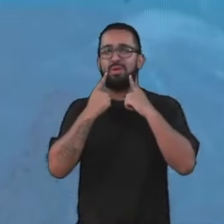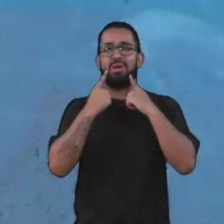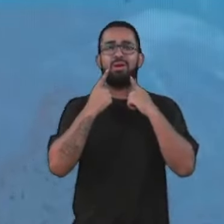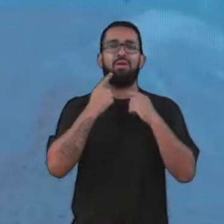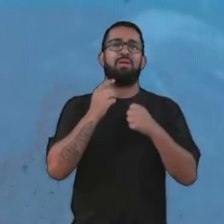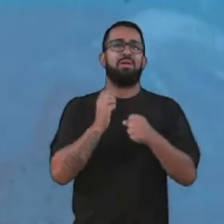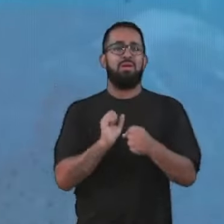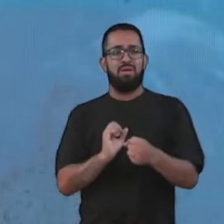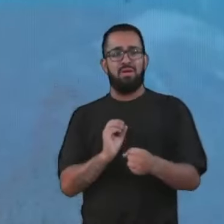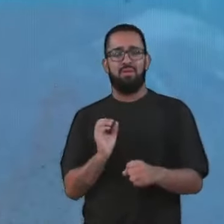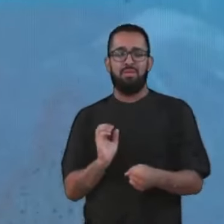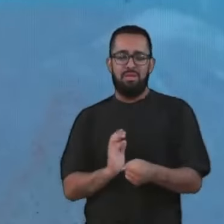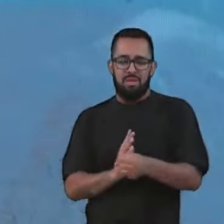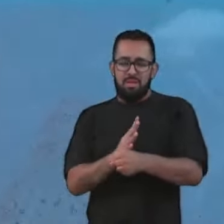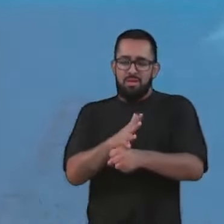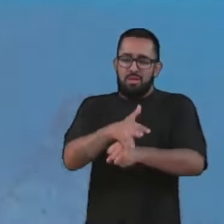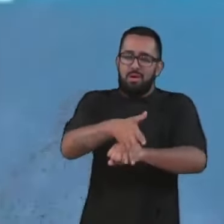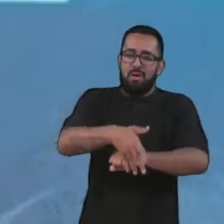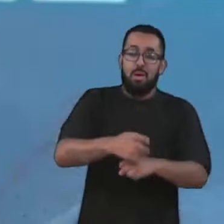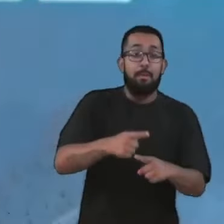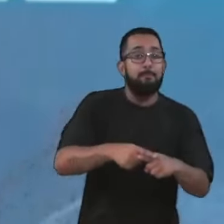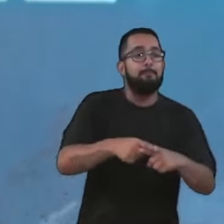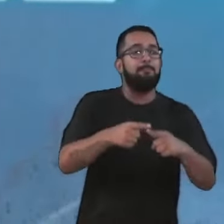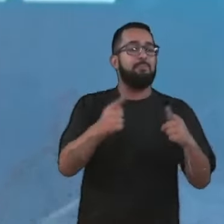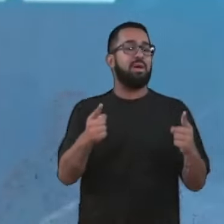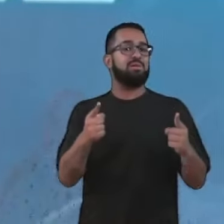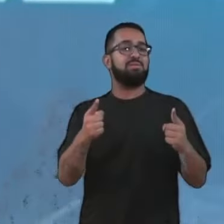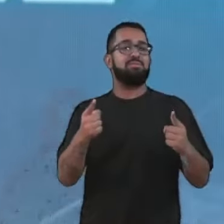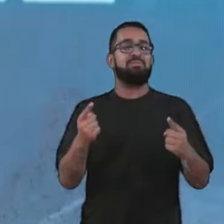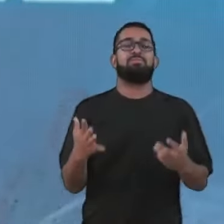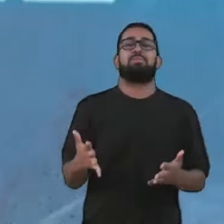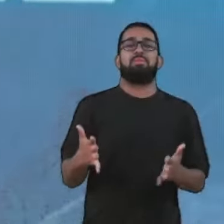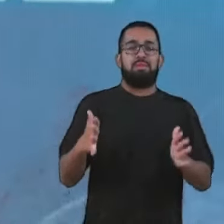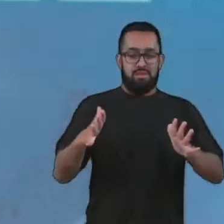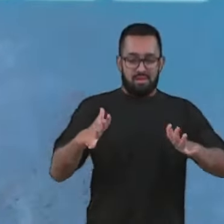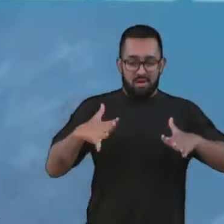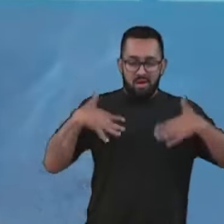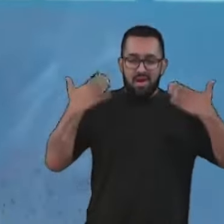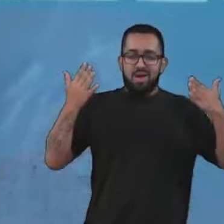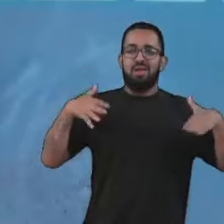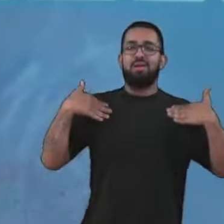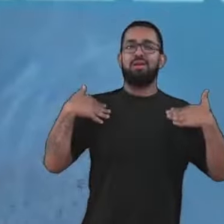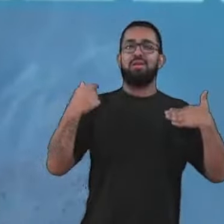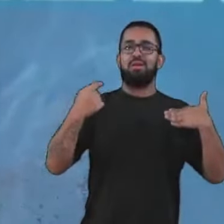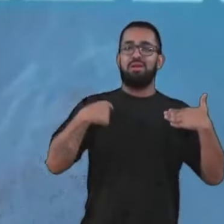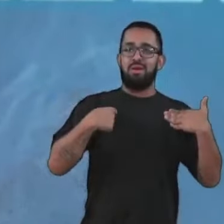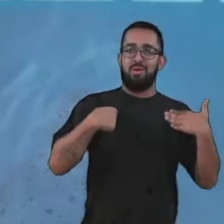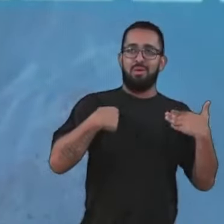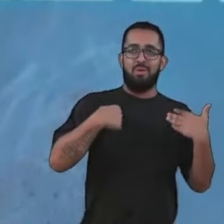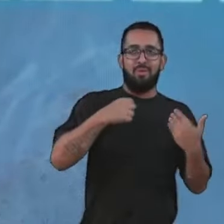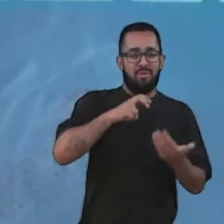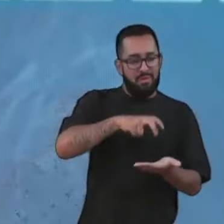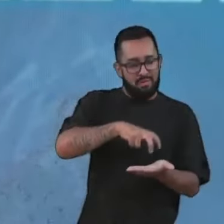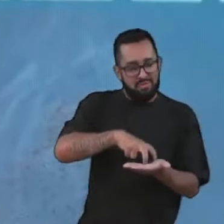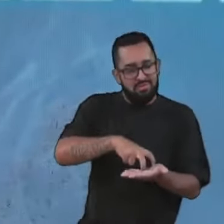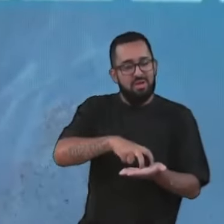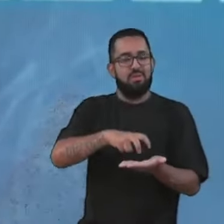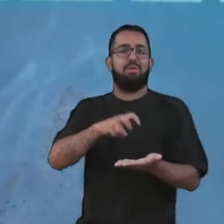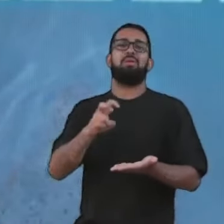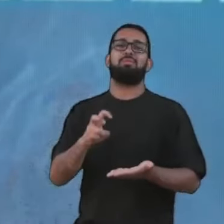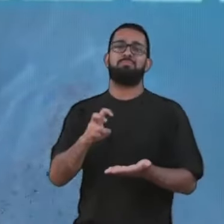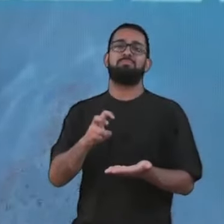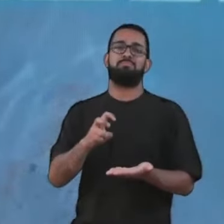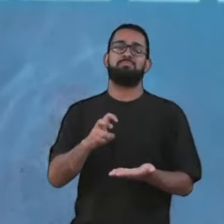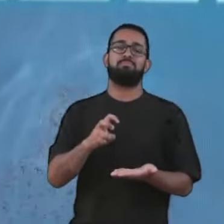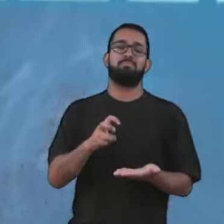vida hoje, pelo poder da palavra de Deus. A fé vem pelo ouvir e ouvir a palavra de Deus, em nome de Jesus, em nome do Senhor